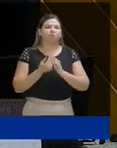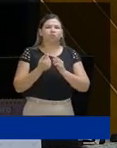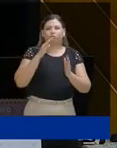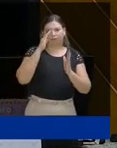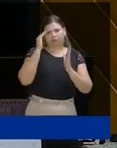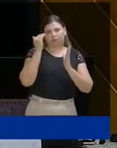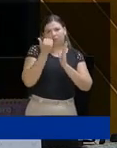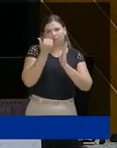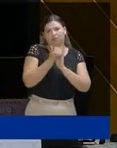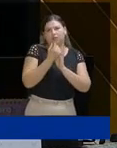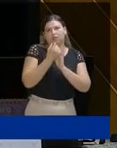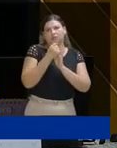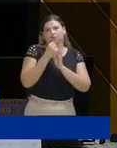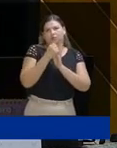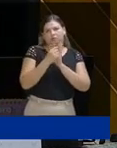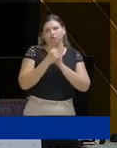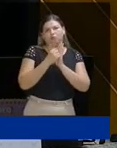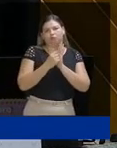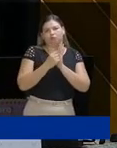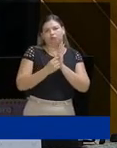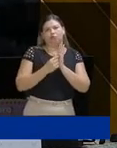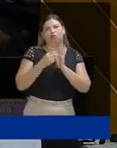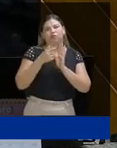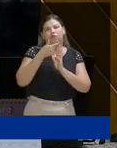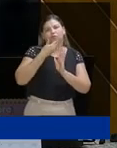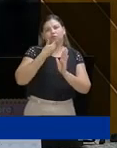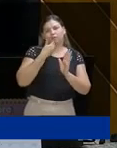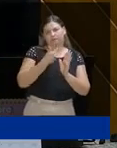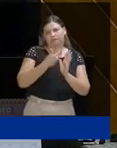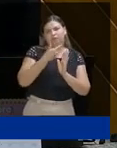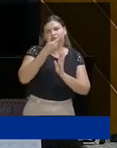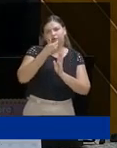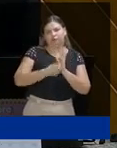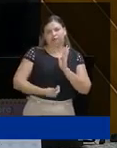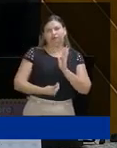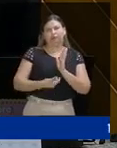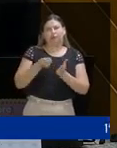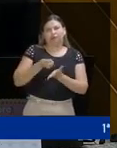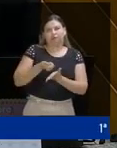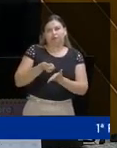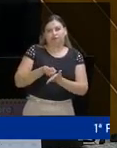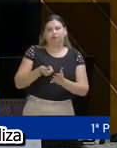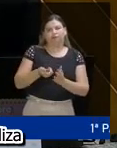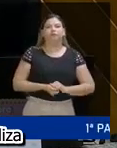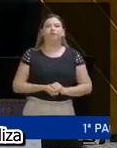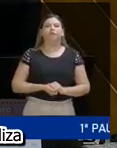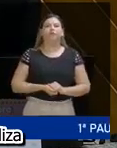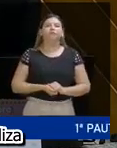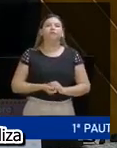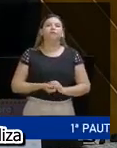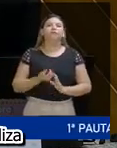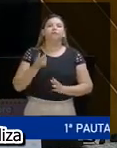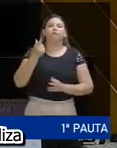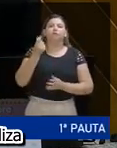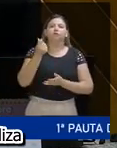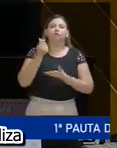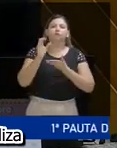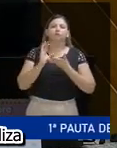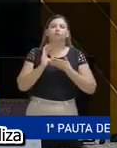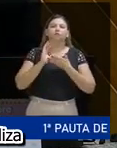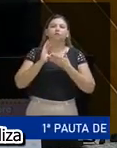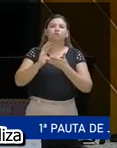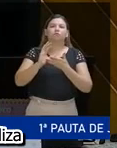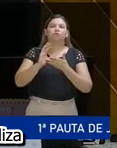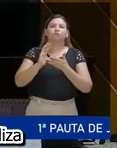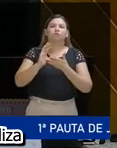2.23, 2.28 e 2.29 do parecer, era o preliminar. O valor pago em